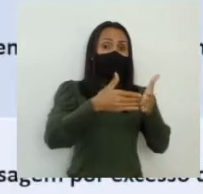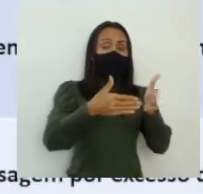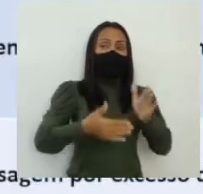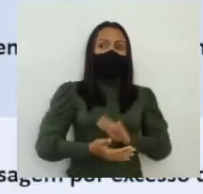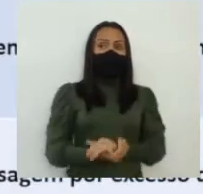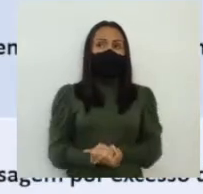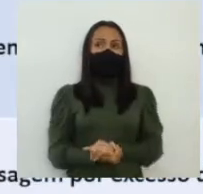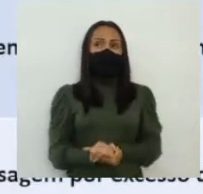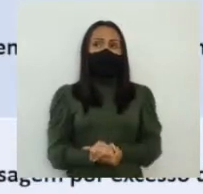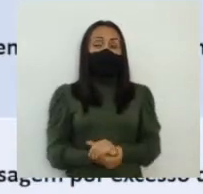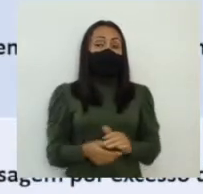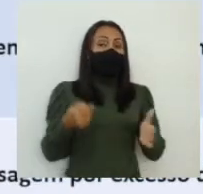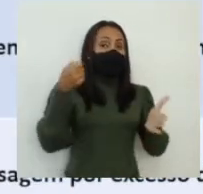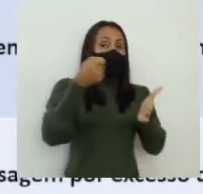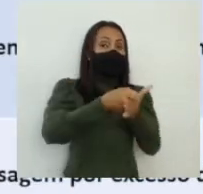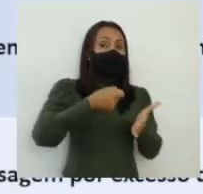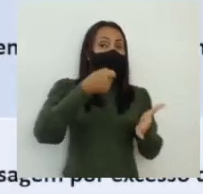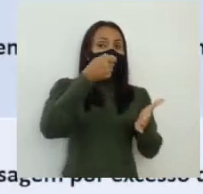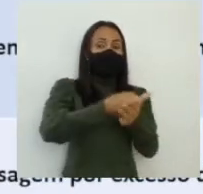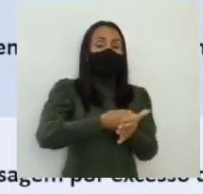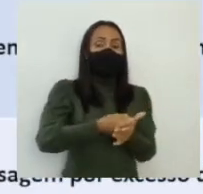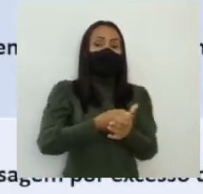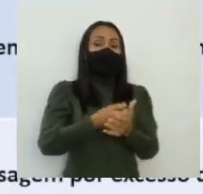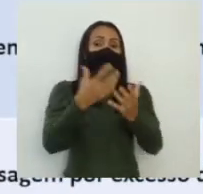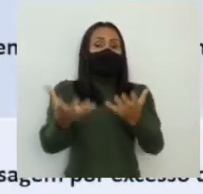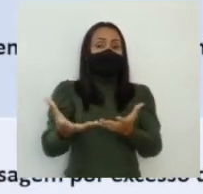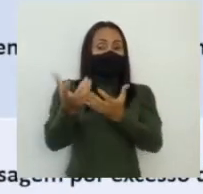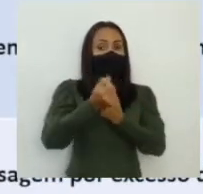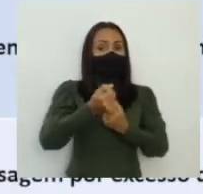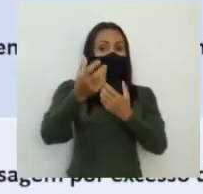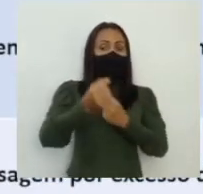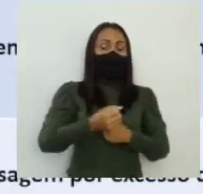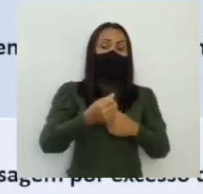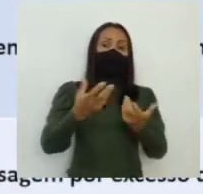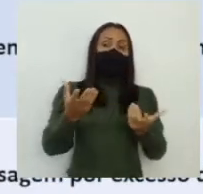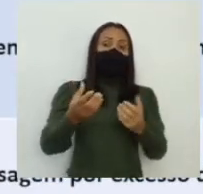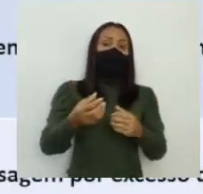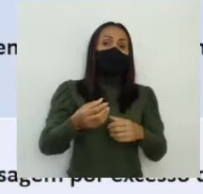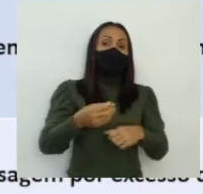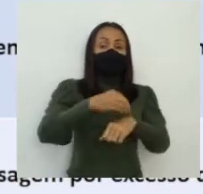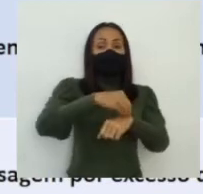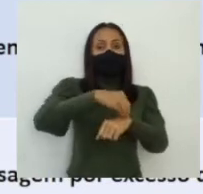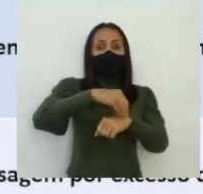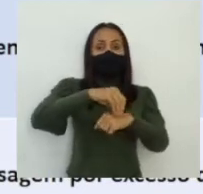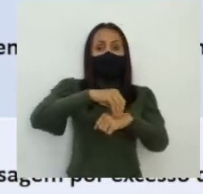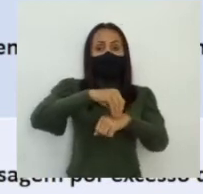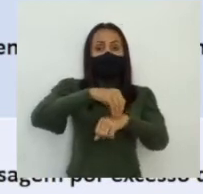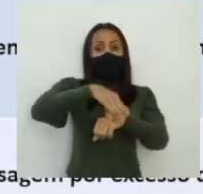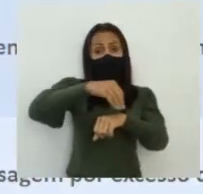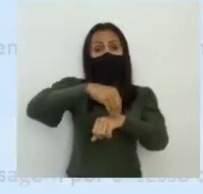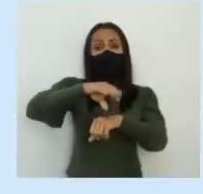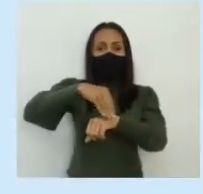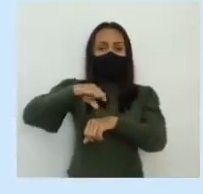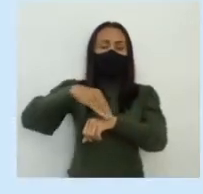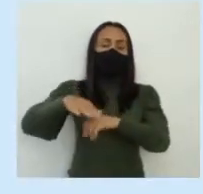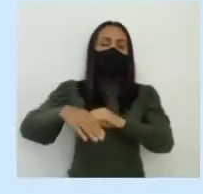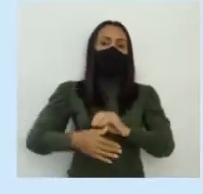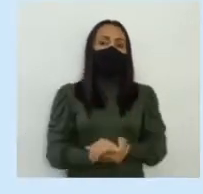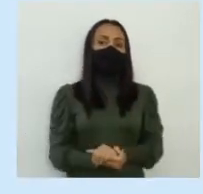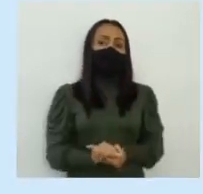A resistência em aceitar a mensagem por excesso de autoconfiança. Então, o que seria aqui?